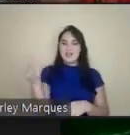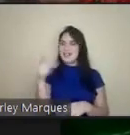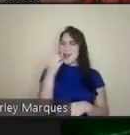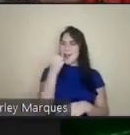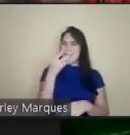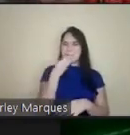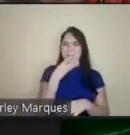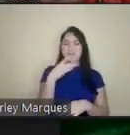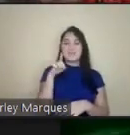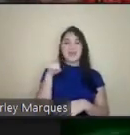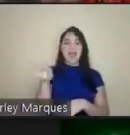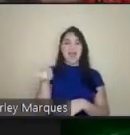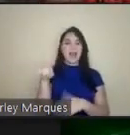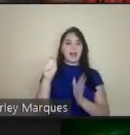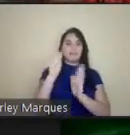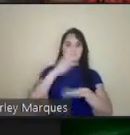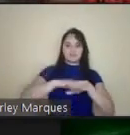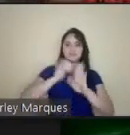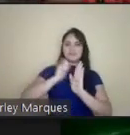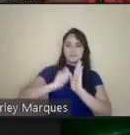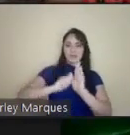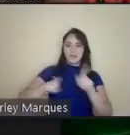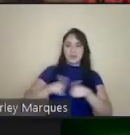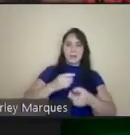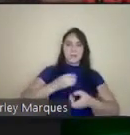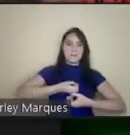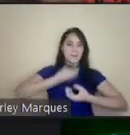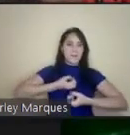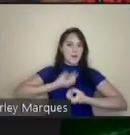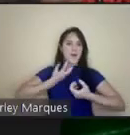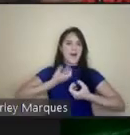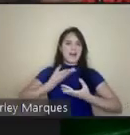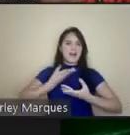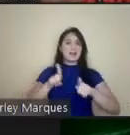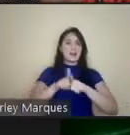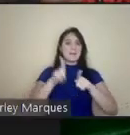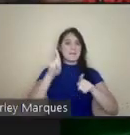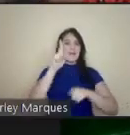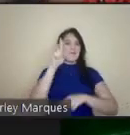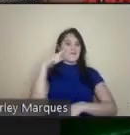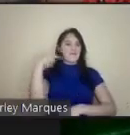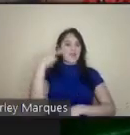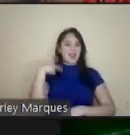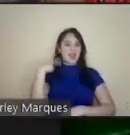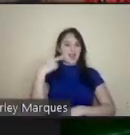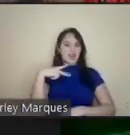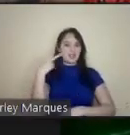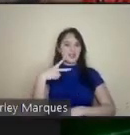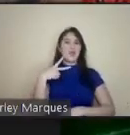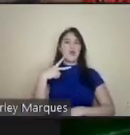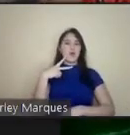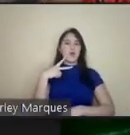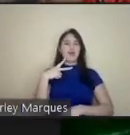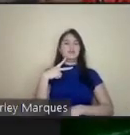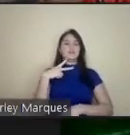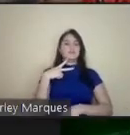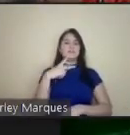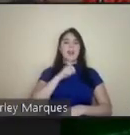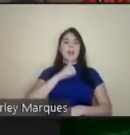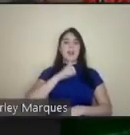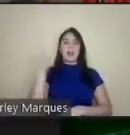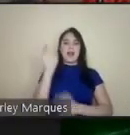Além de ser uma grande escritora, grande poeta, é vereadora eleita pelo Partido Comunista do Brasil em Recife,